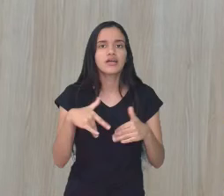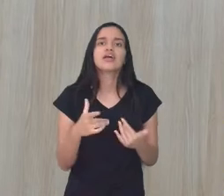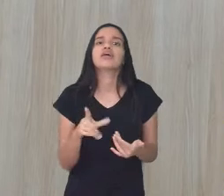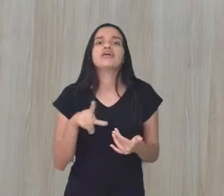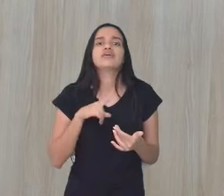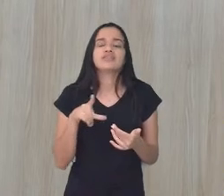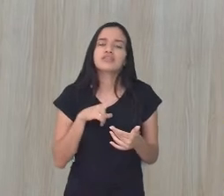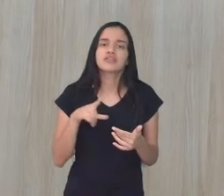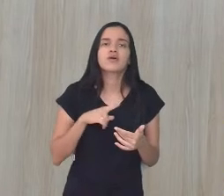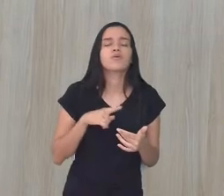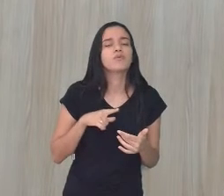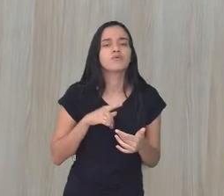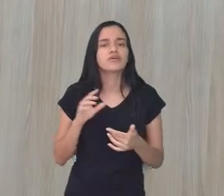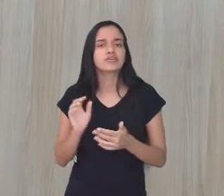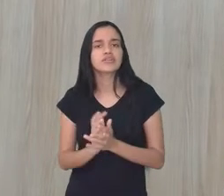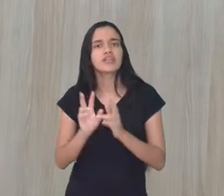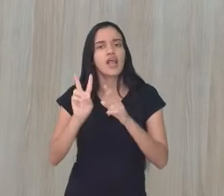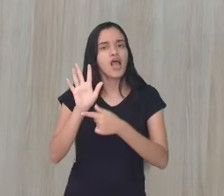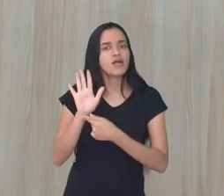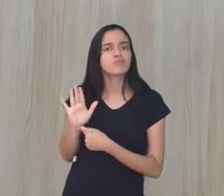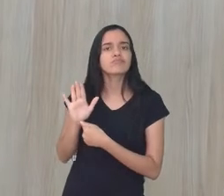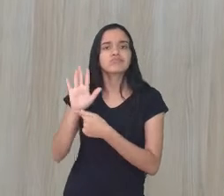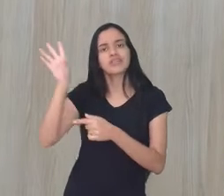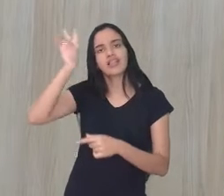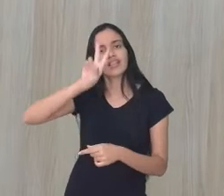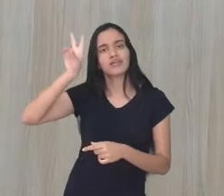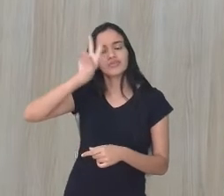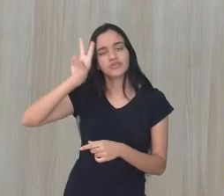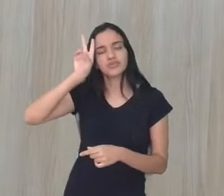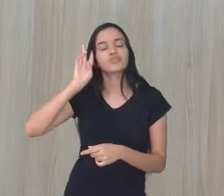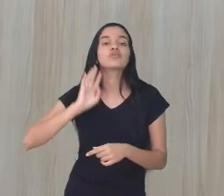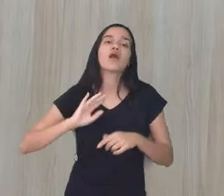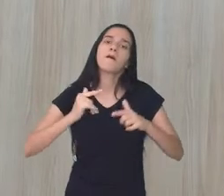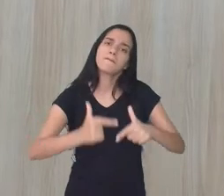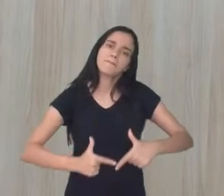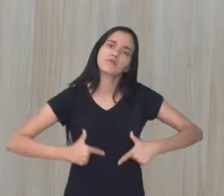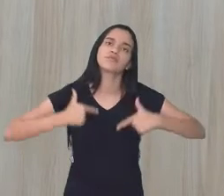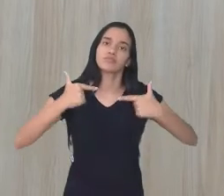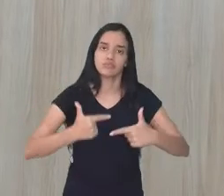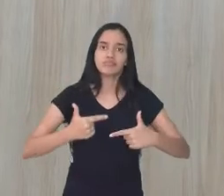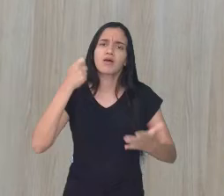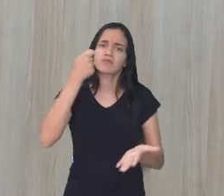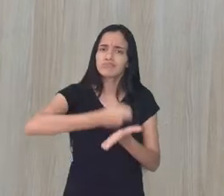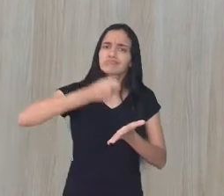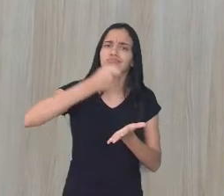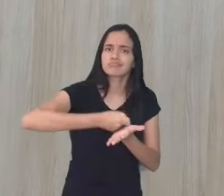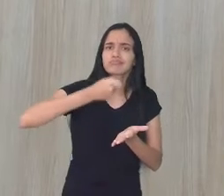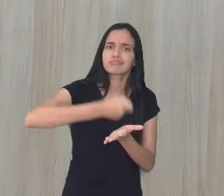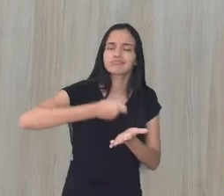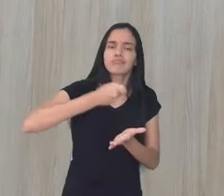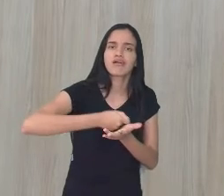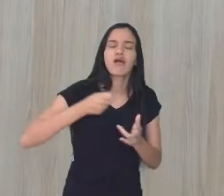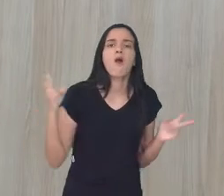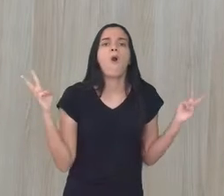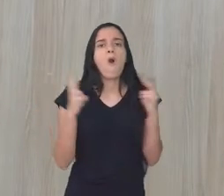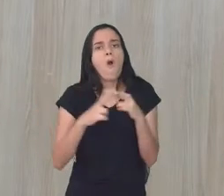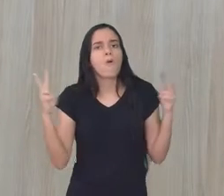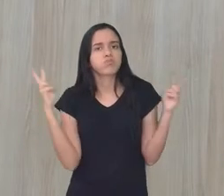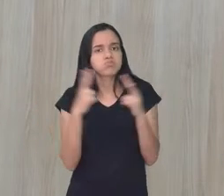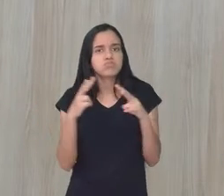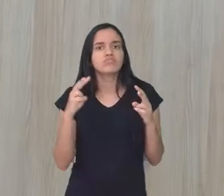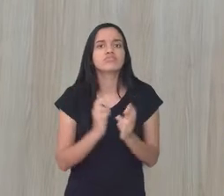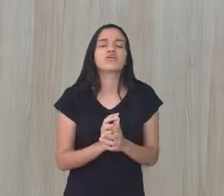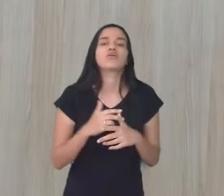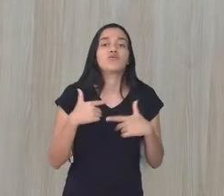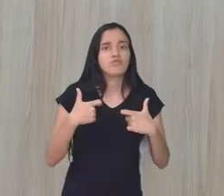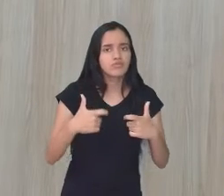se destacou na história do Brasil, né, por lutas e por esses conflitos que